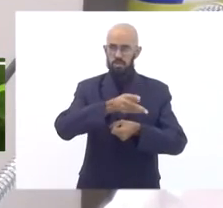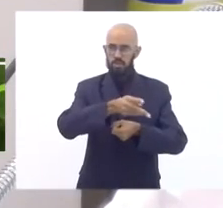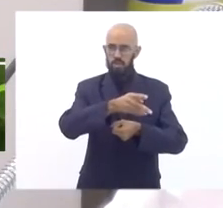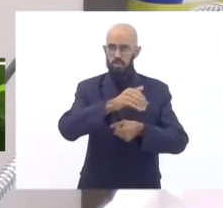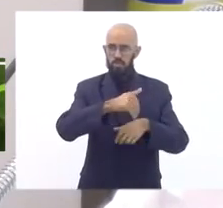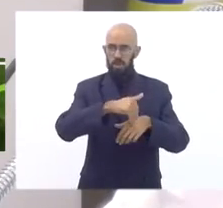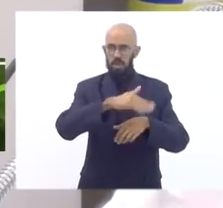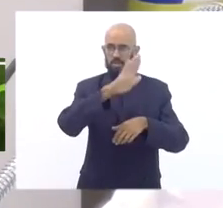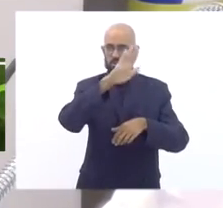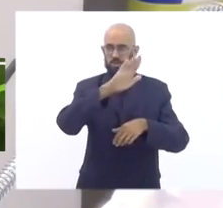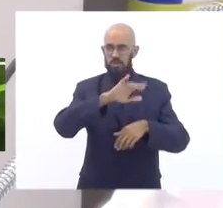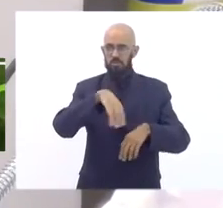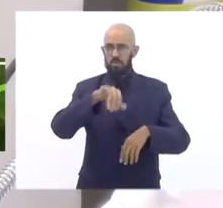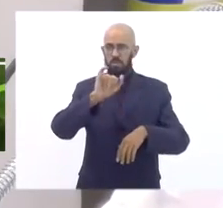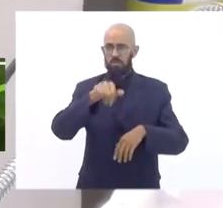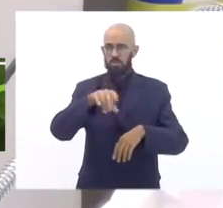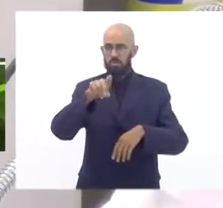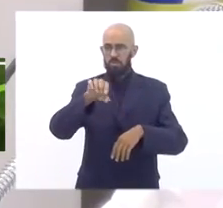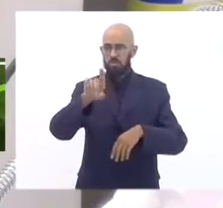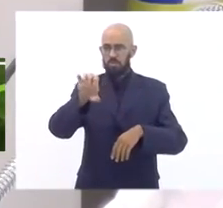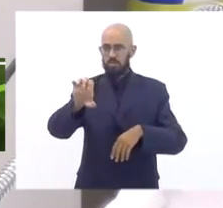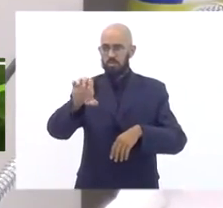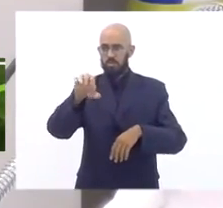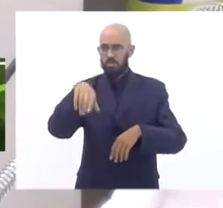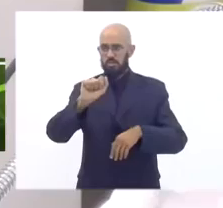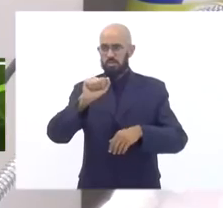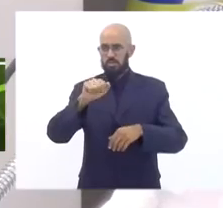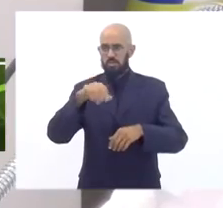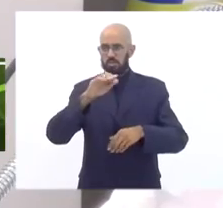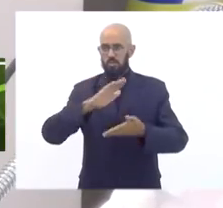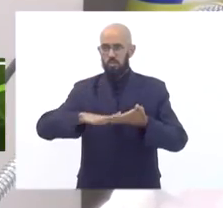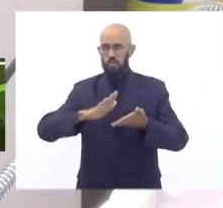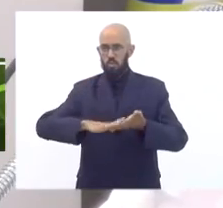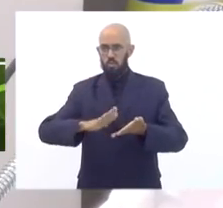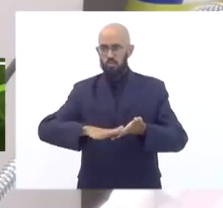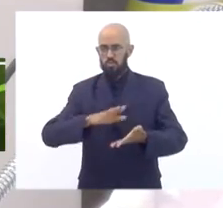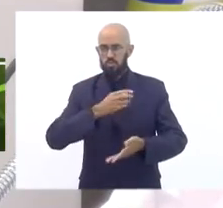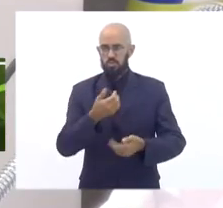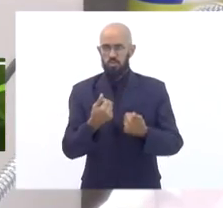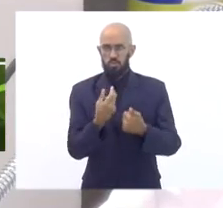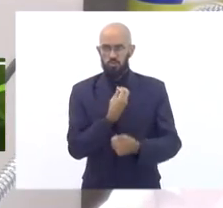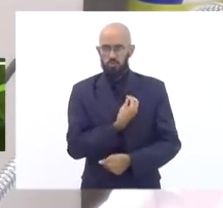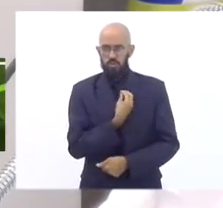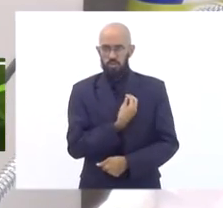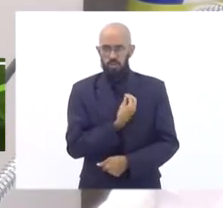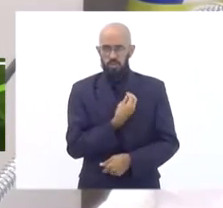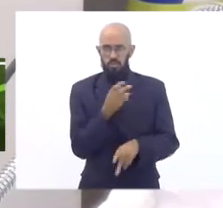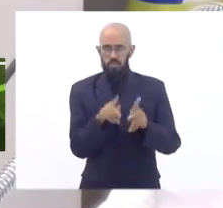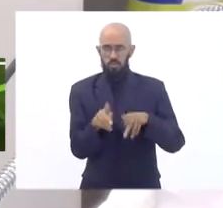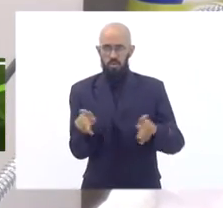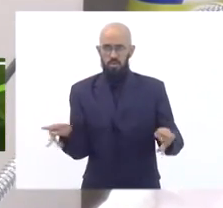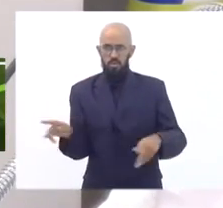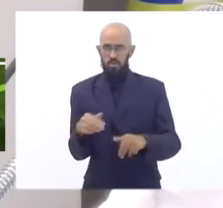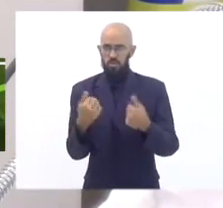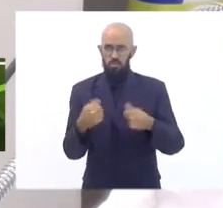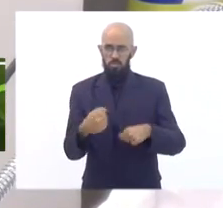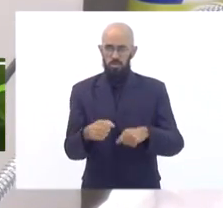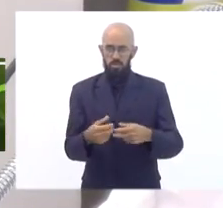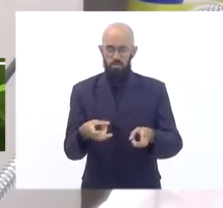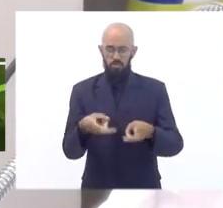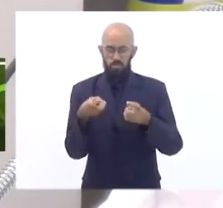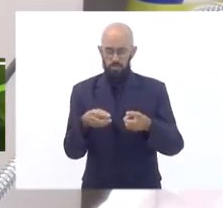acima do índice que mede o custo de vida da população. E tem que levar em consideração